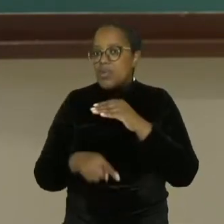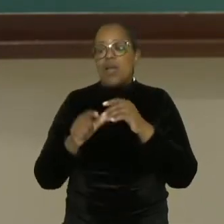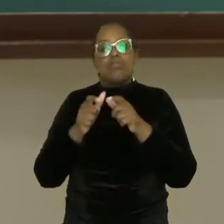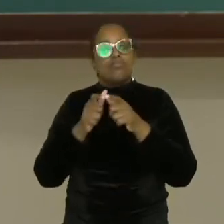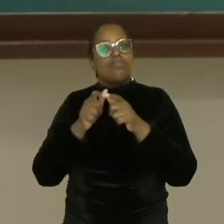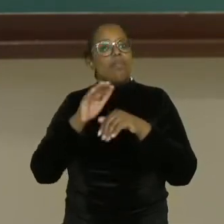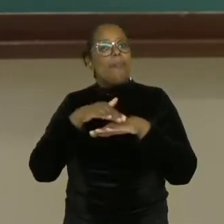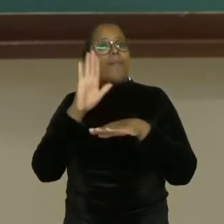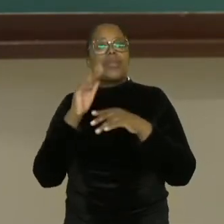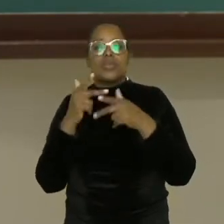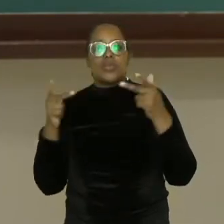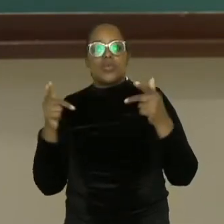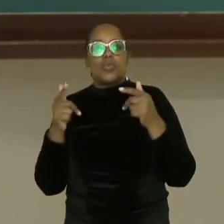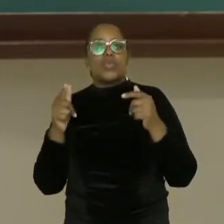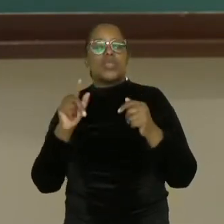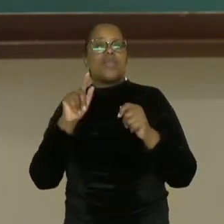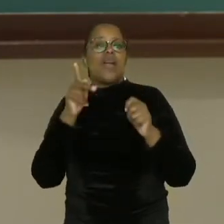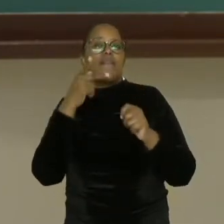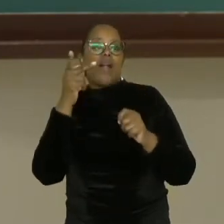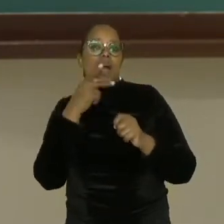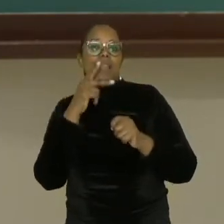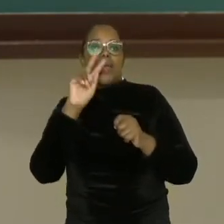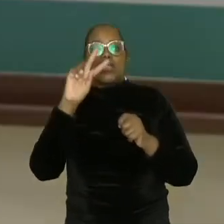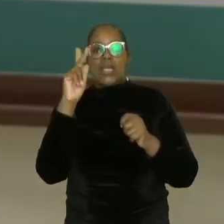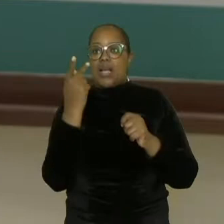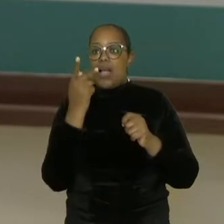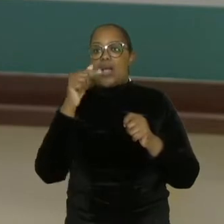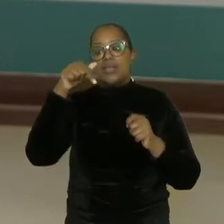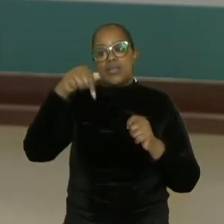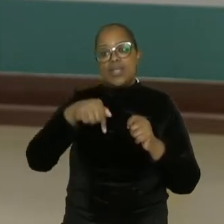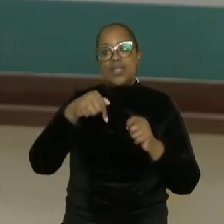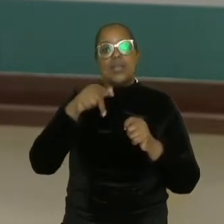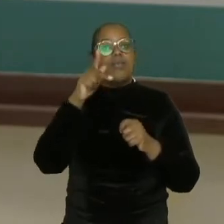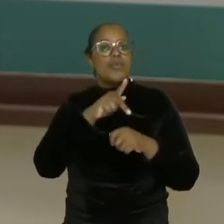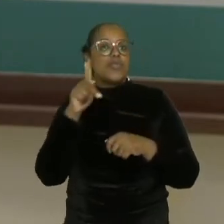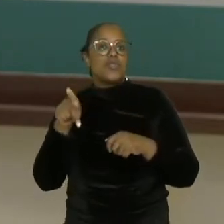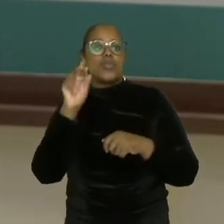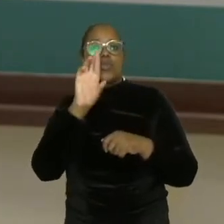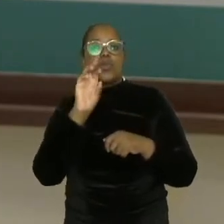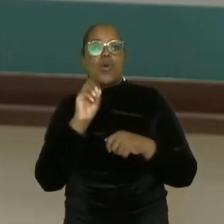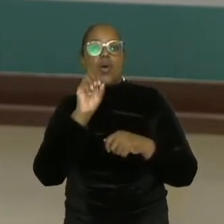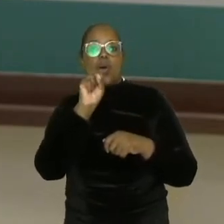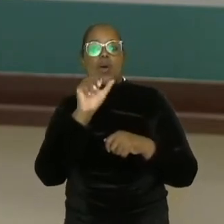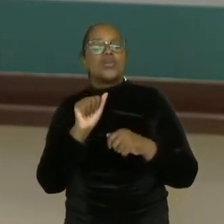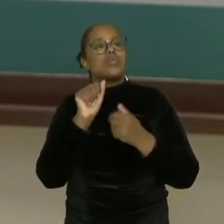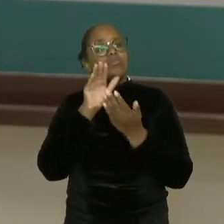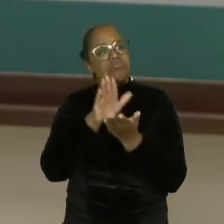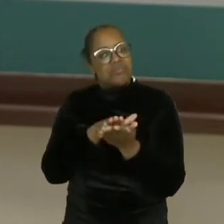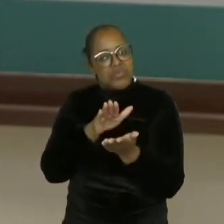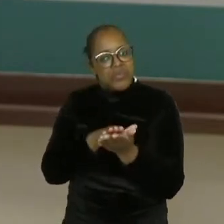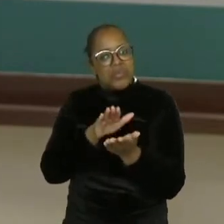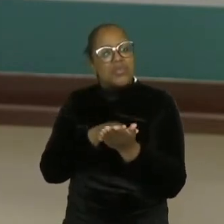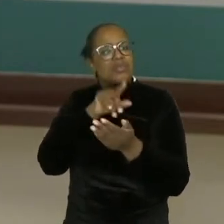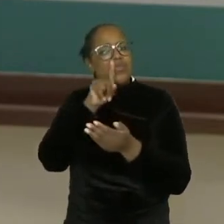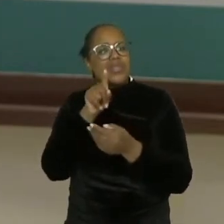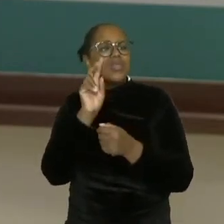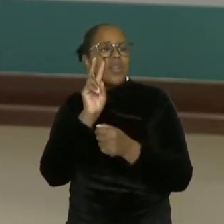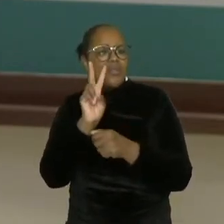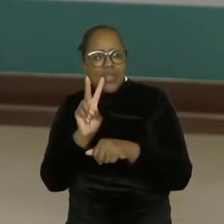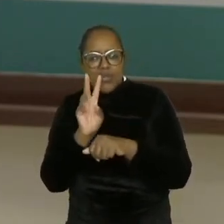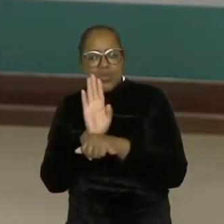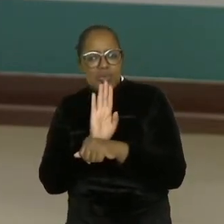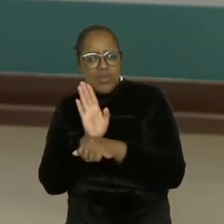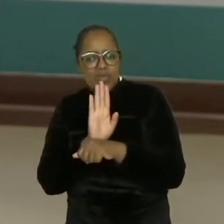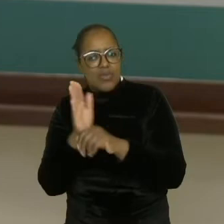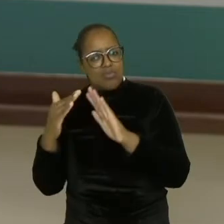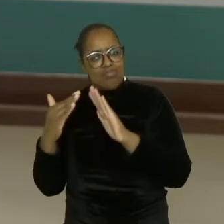que constituem as HQs. Eu sou a professora Rosa e parabenizo por estarem aí assistindo os nossos vídeos.